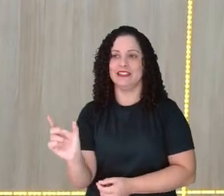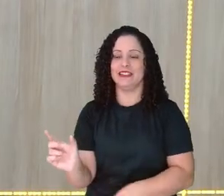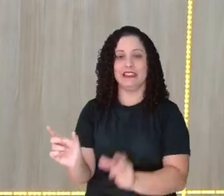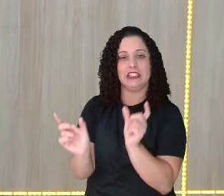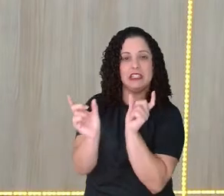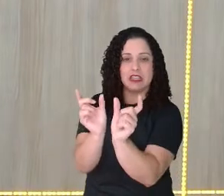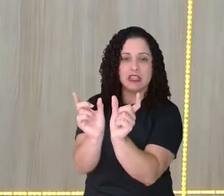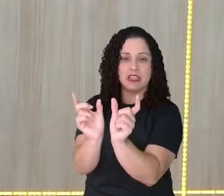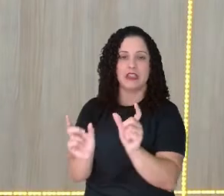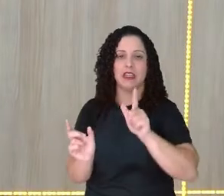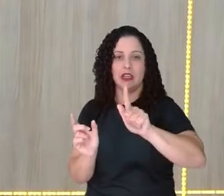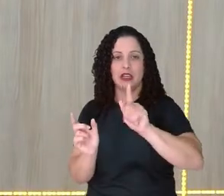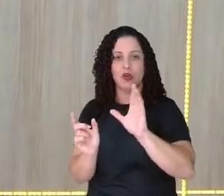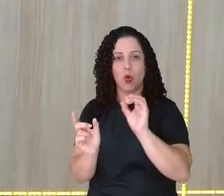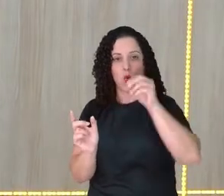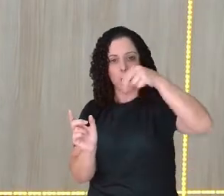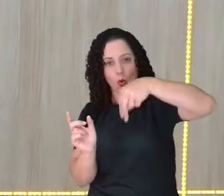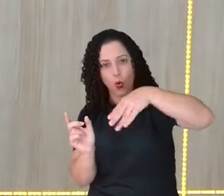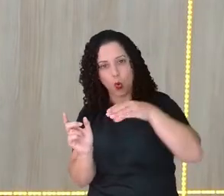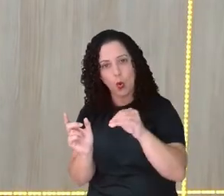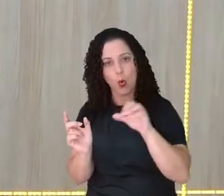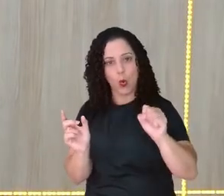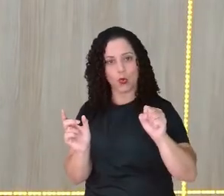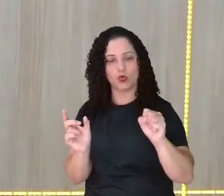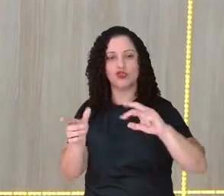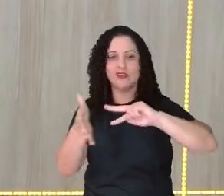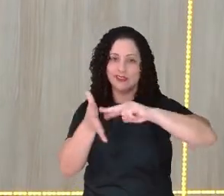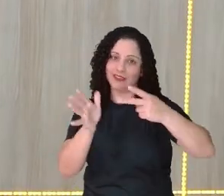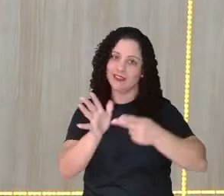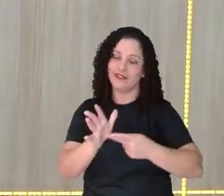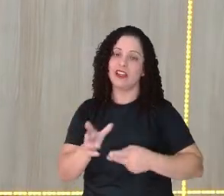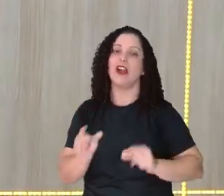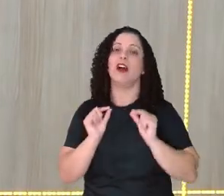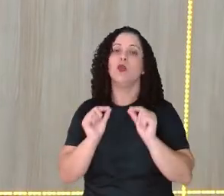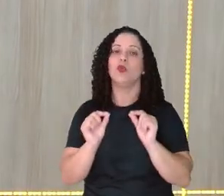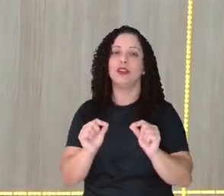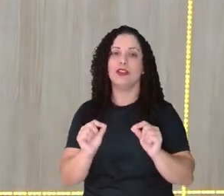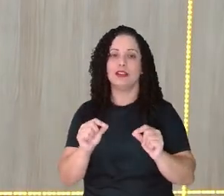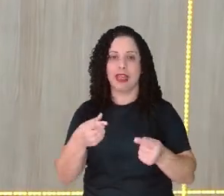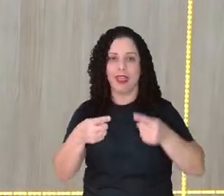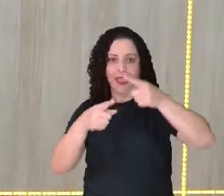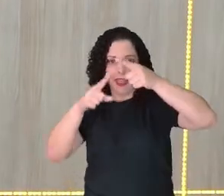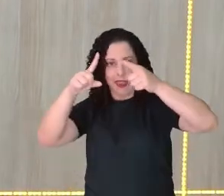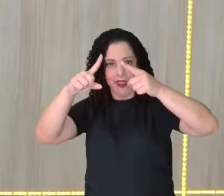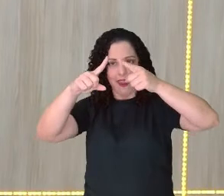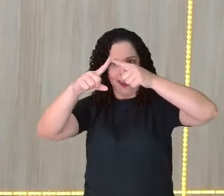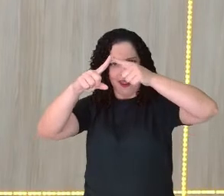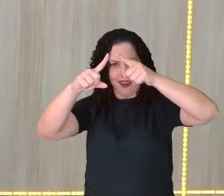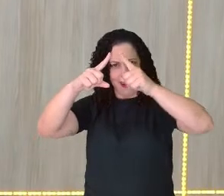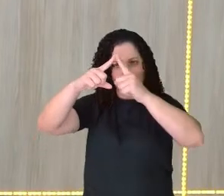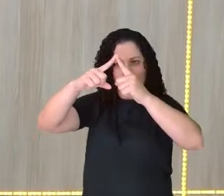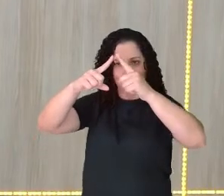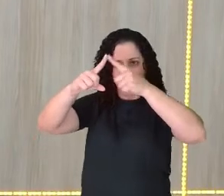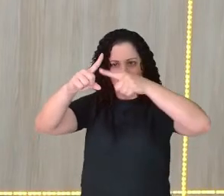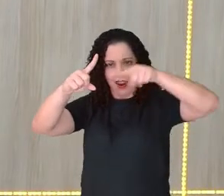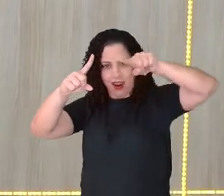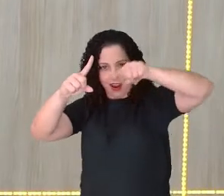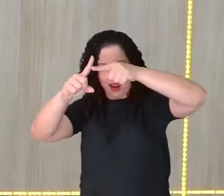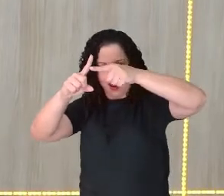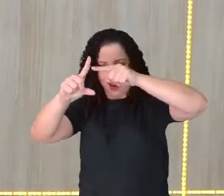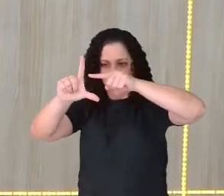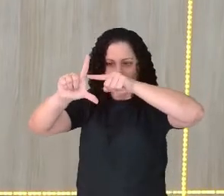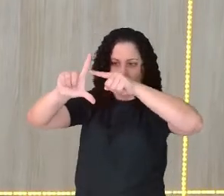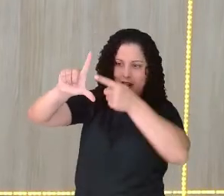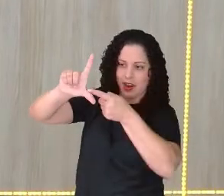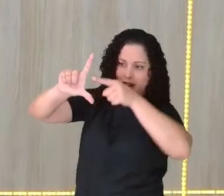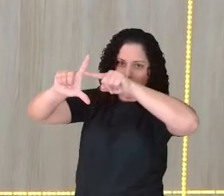gônus, e gônus significa ângulos, certo? Então, quando a gente pega essas linhas poligonais e vai